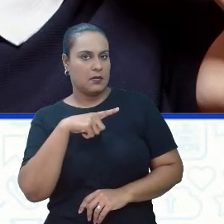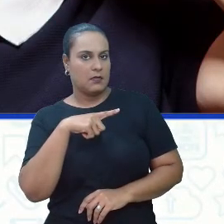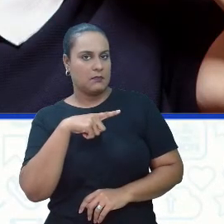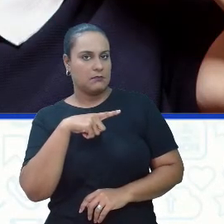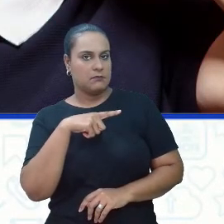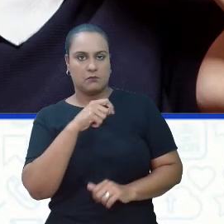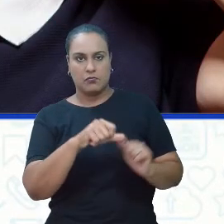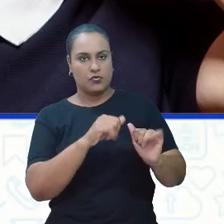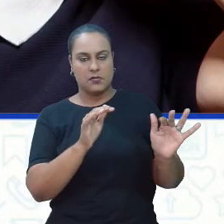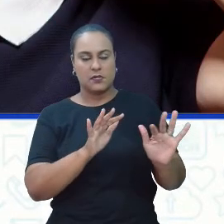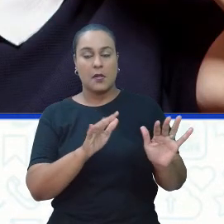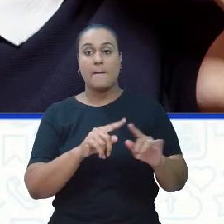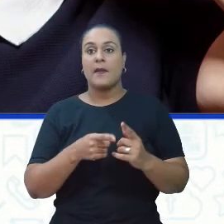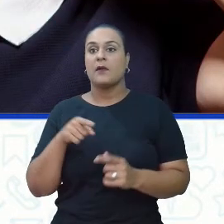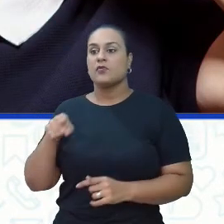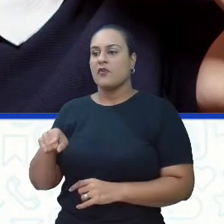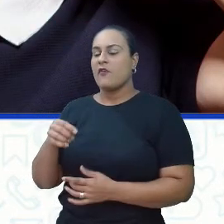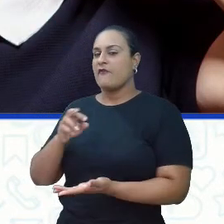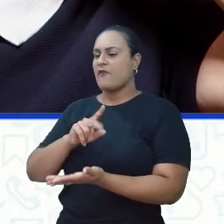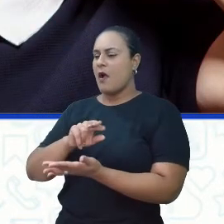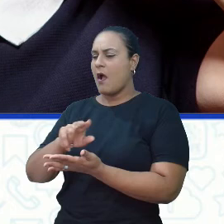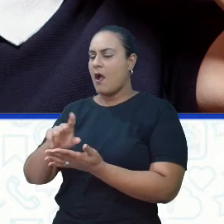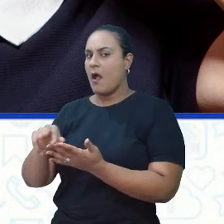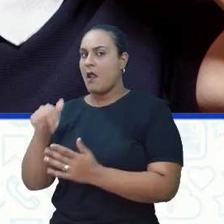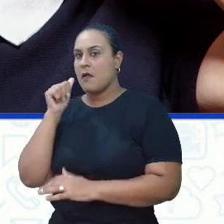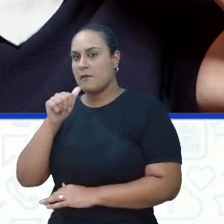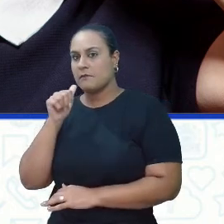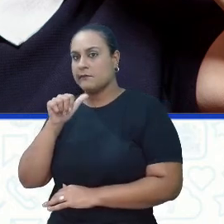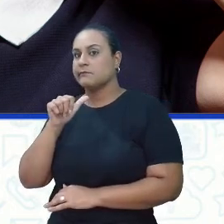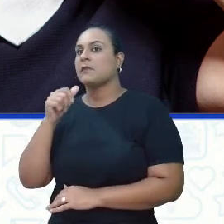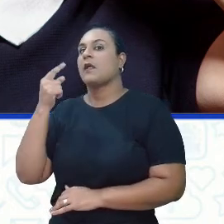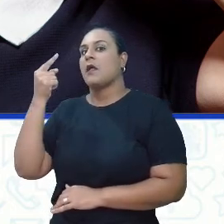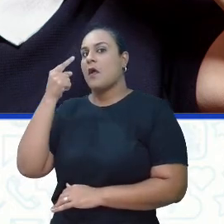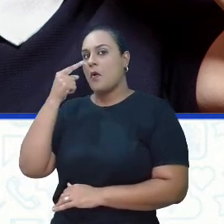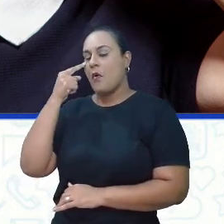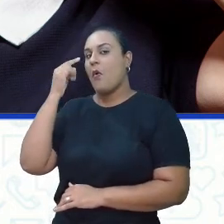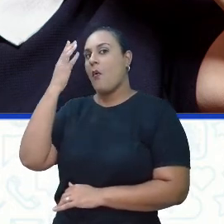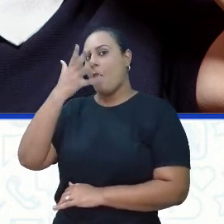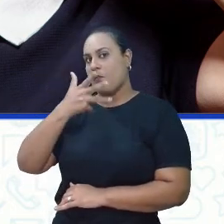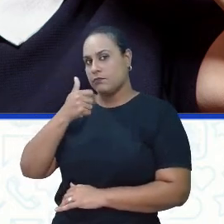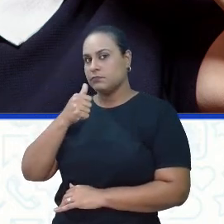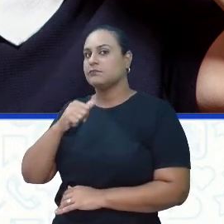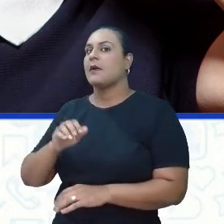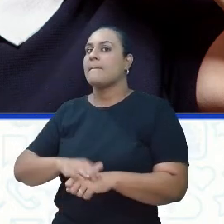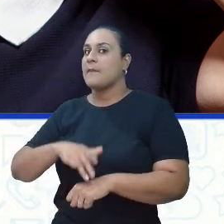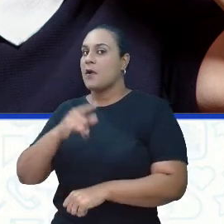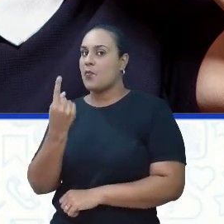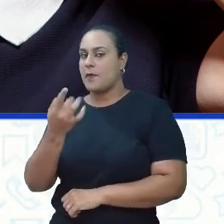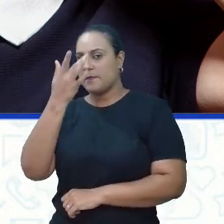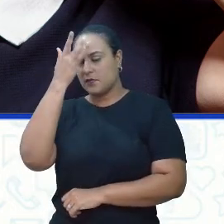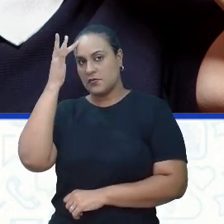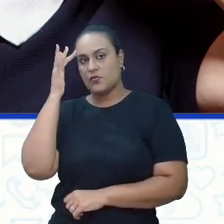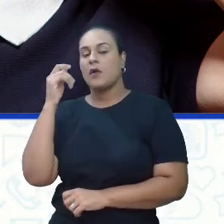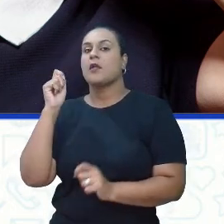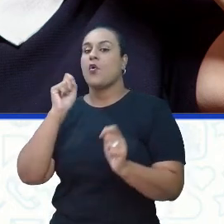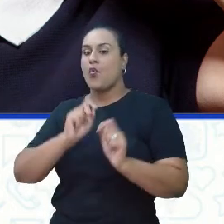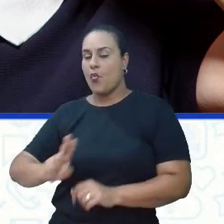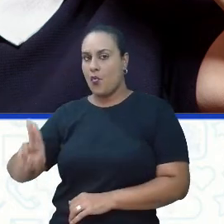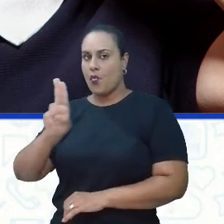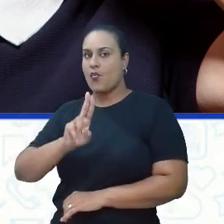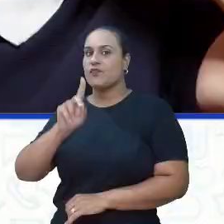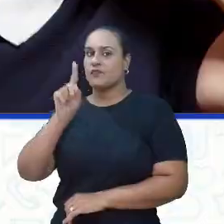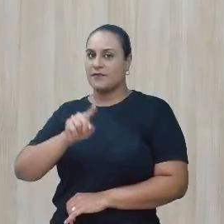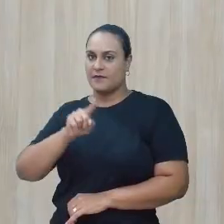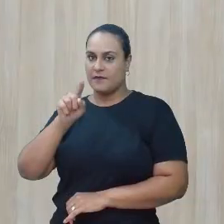nenhuma. Mas quando eu coloco elas têm olhos bonitos, é mais de uma pessoa, é mais de